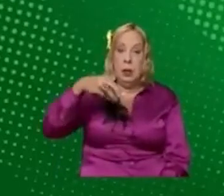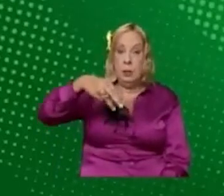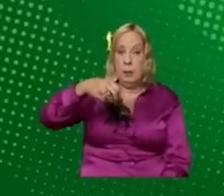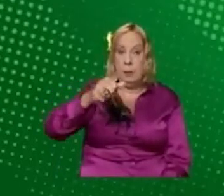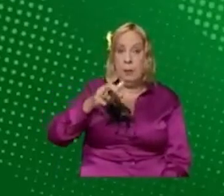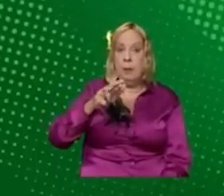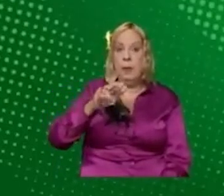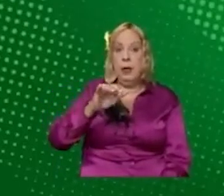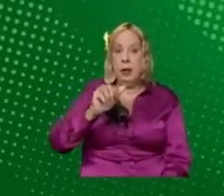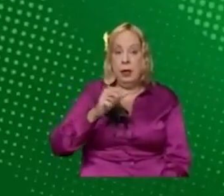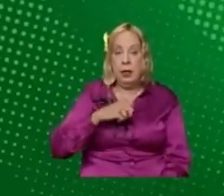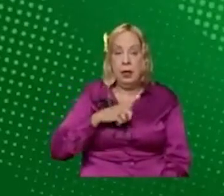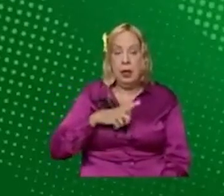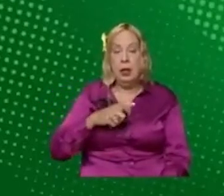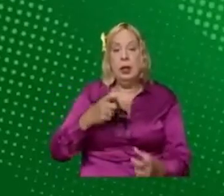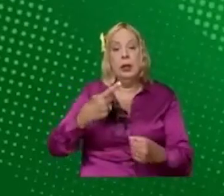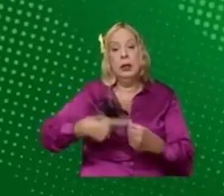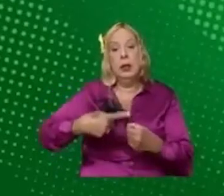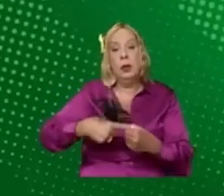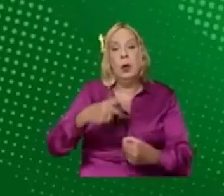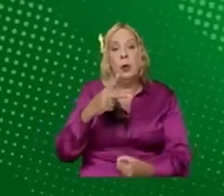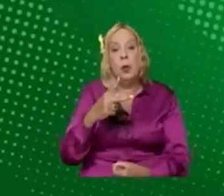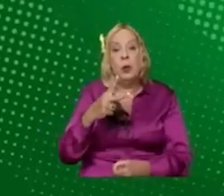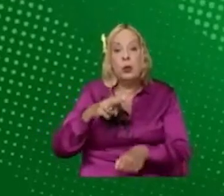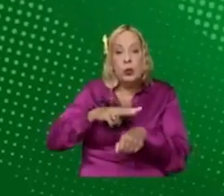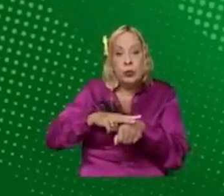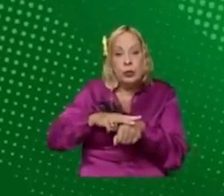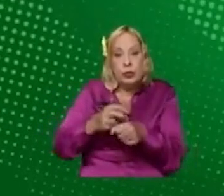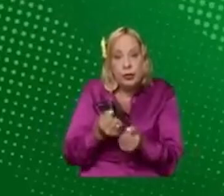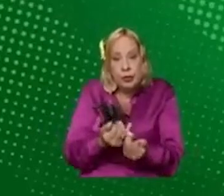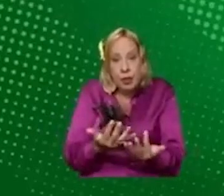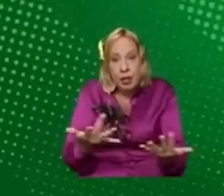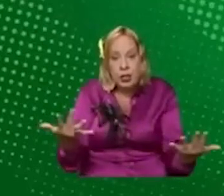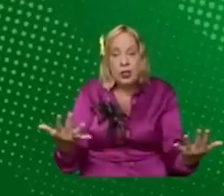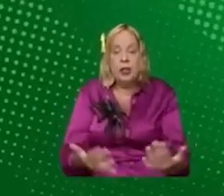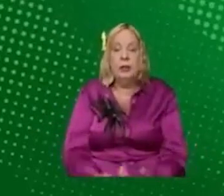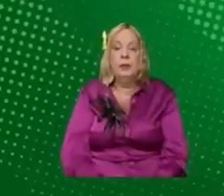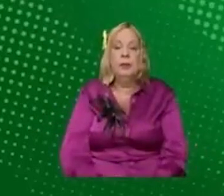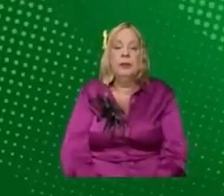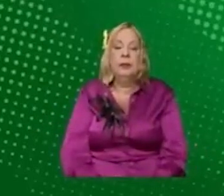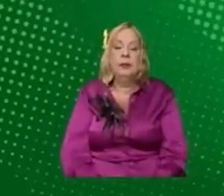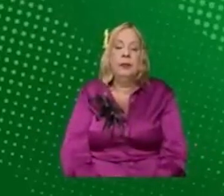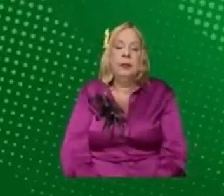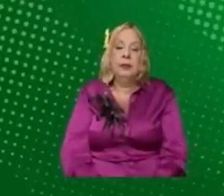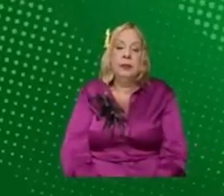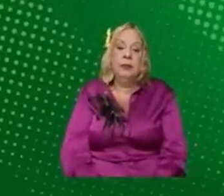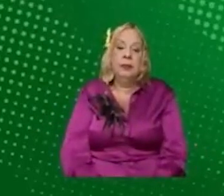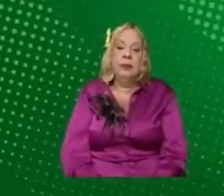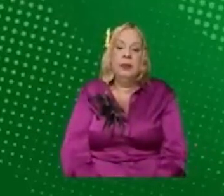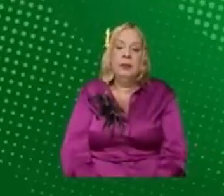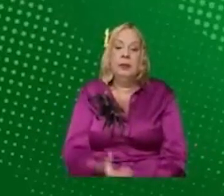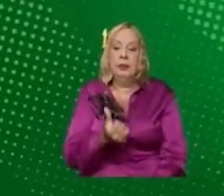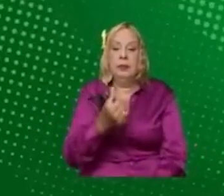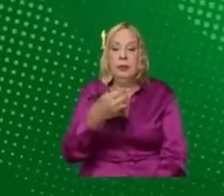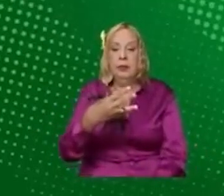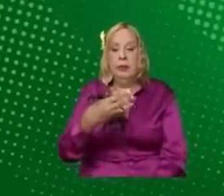Poço Verde, adquiriu com a Jussi no Ponto Bradesco, Regional Tobias Barreto. Muito bem, aqui tá girando